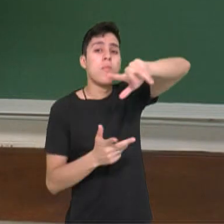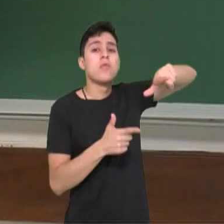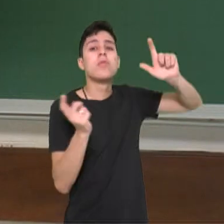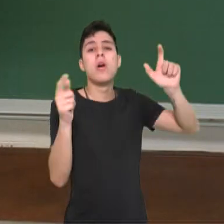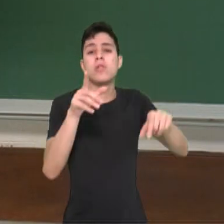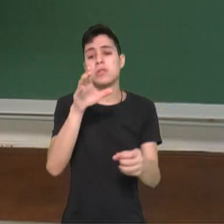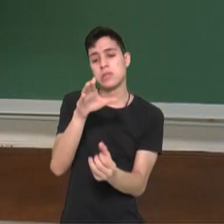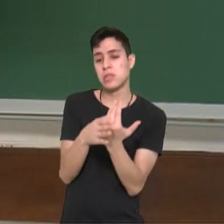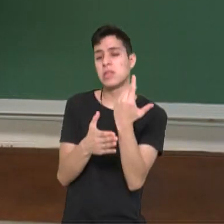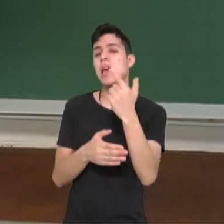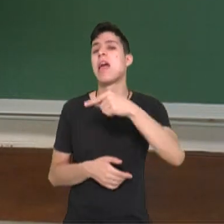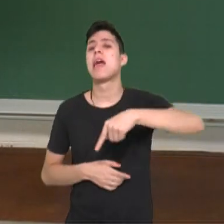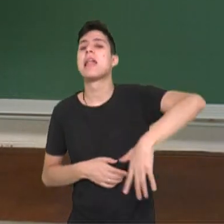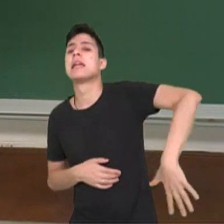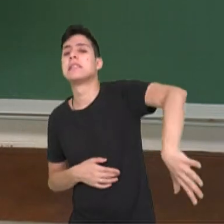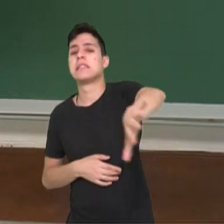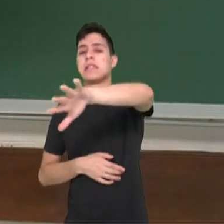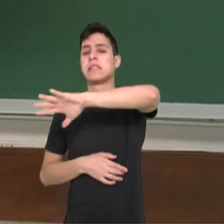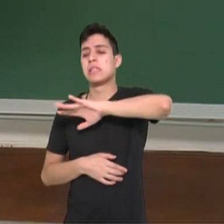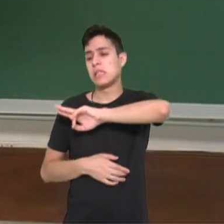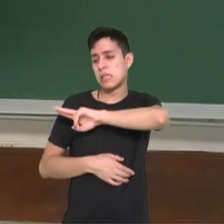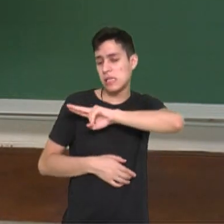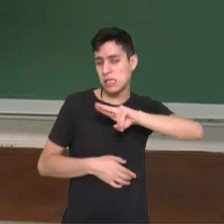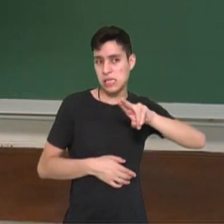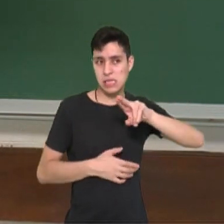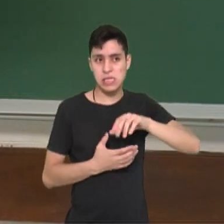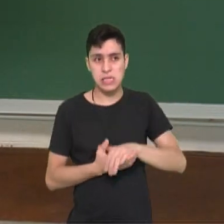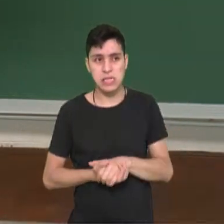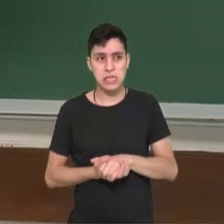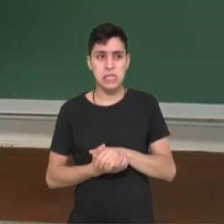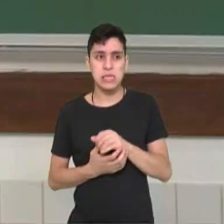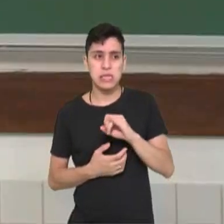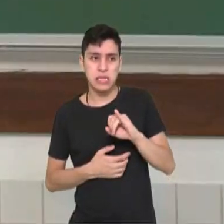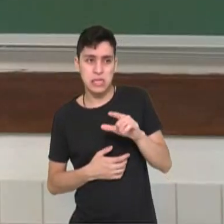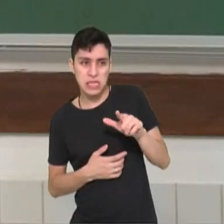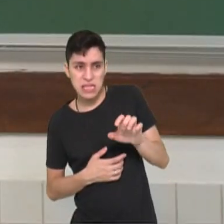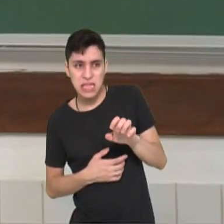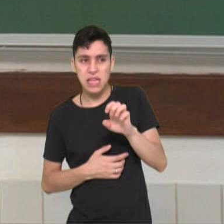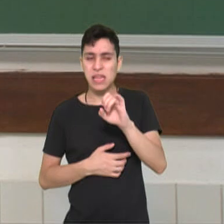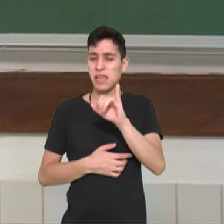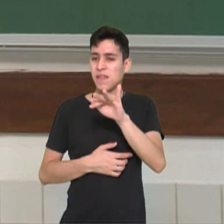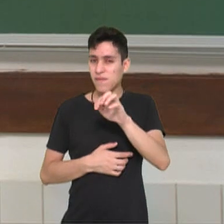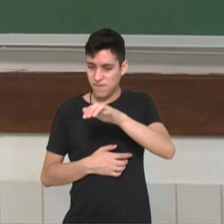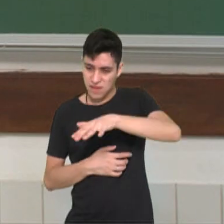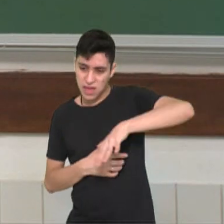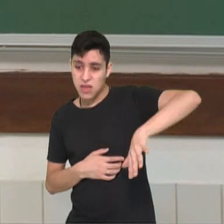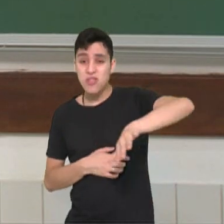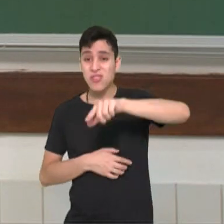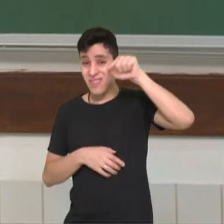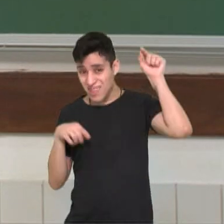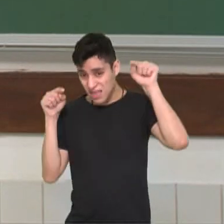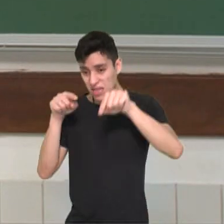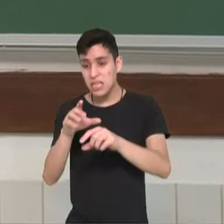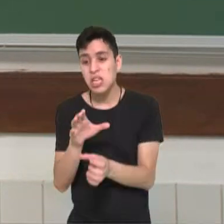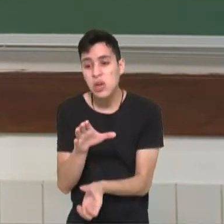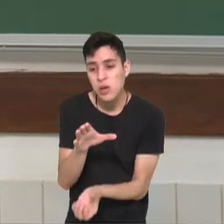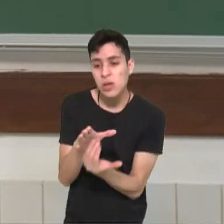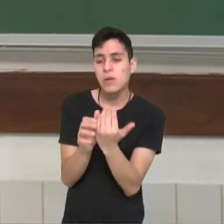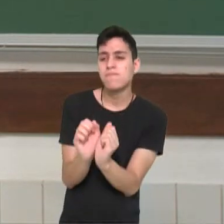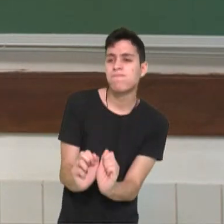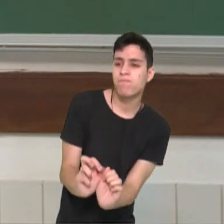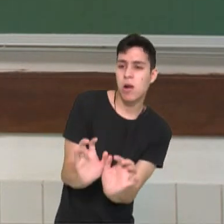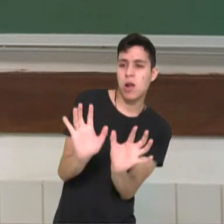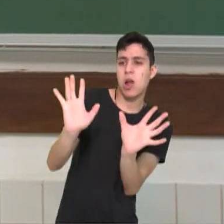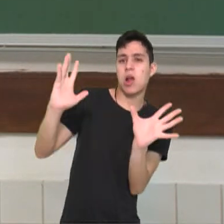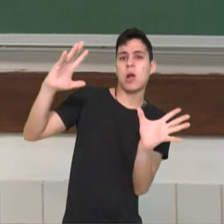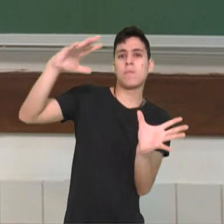essa região, que eles chamavam de Ilé-Ifé. Veja só que interessante, né? E vão se passar